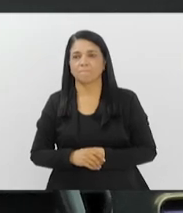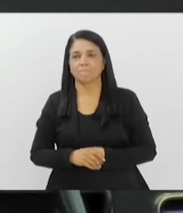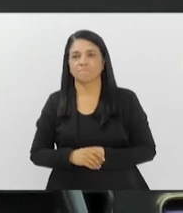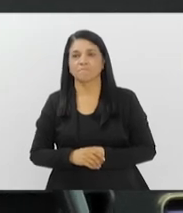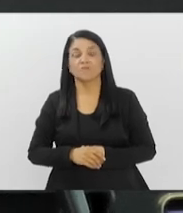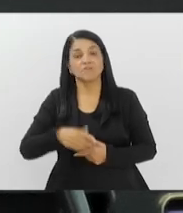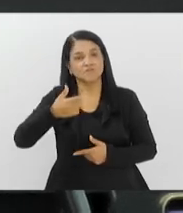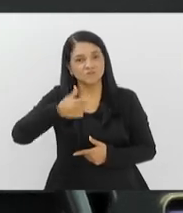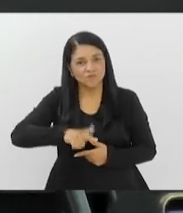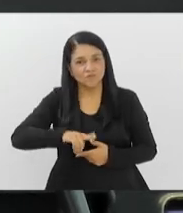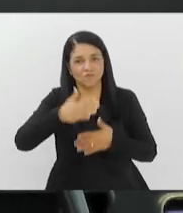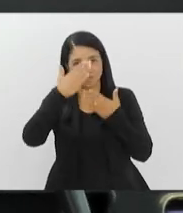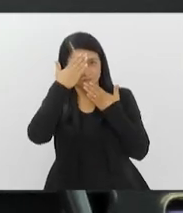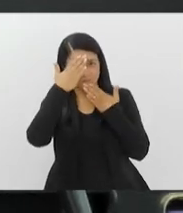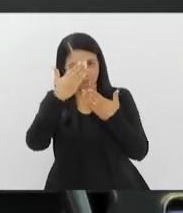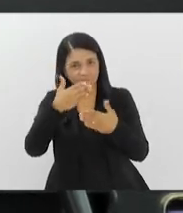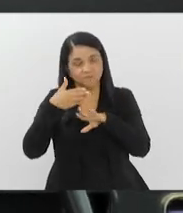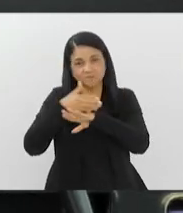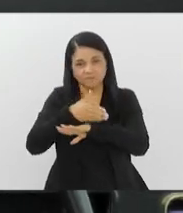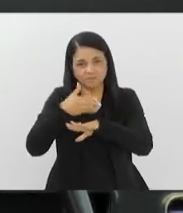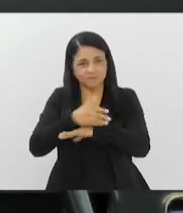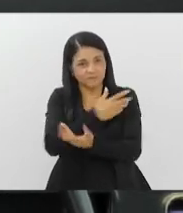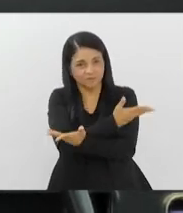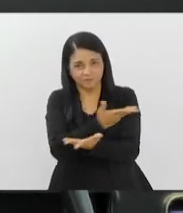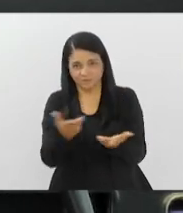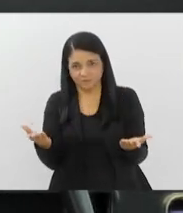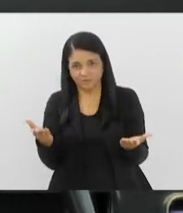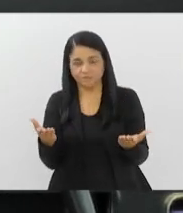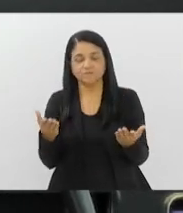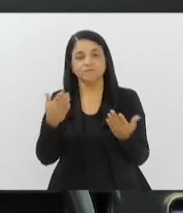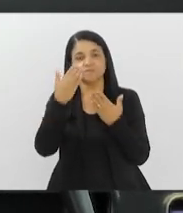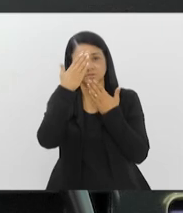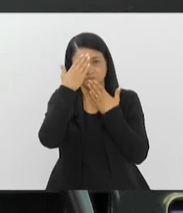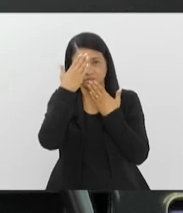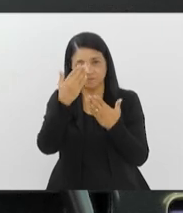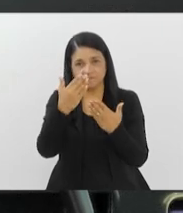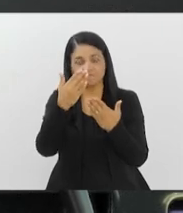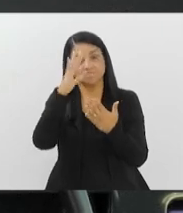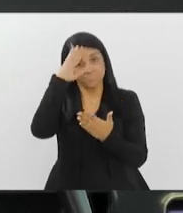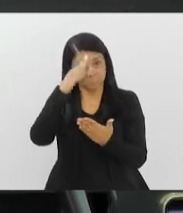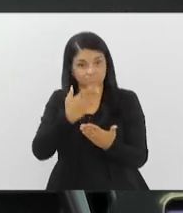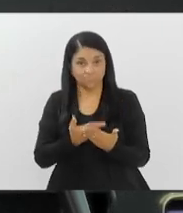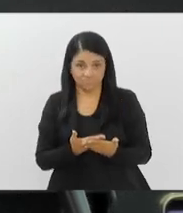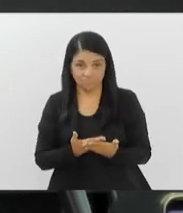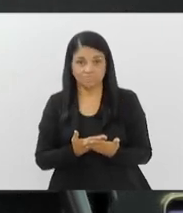mais uma vez agradecer a presença de todos, agradecer a credibilidade